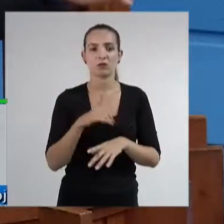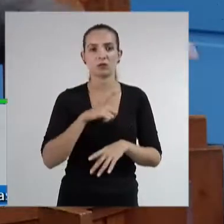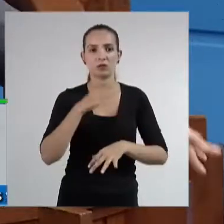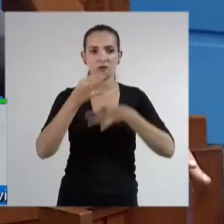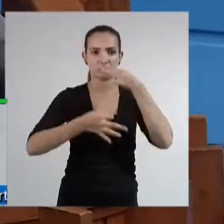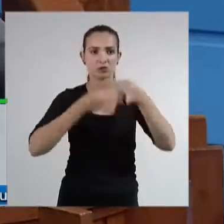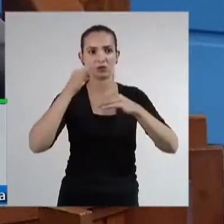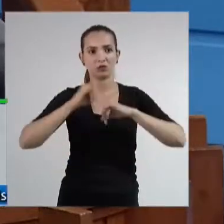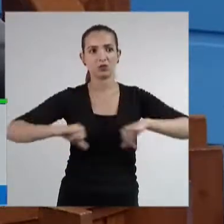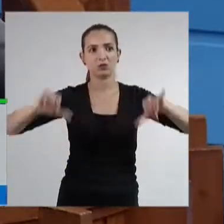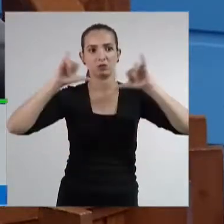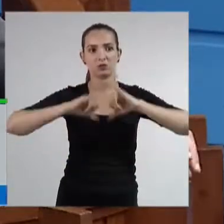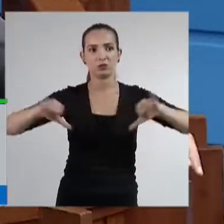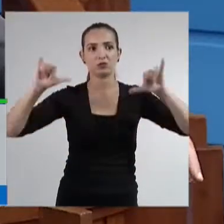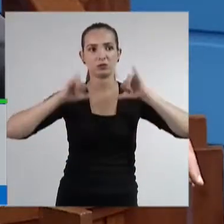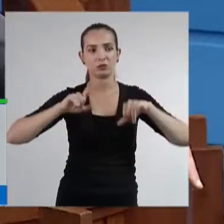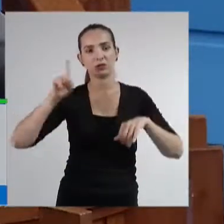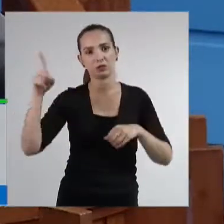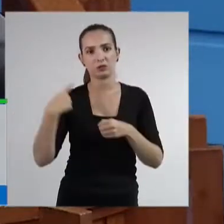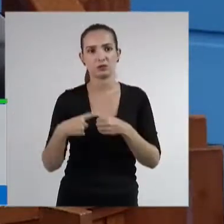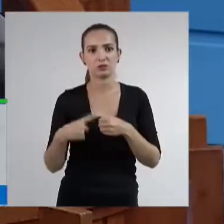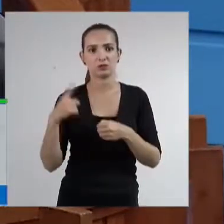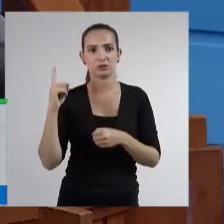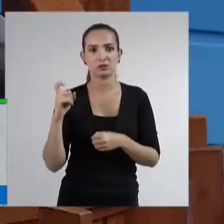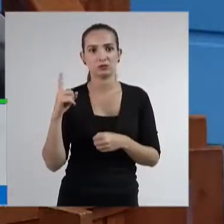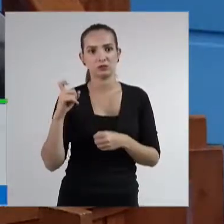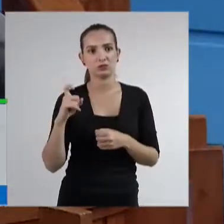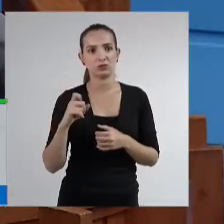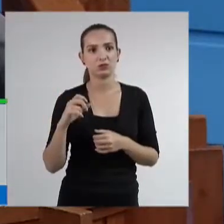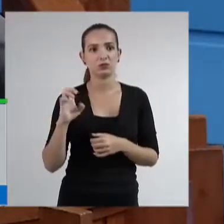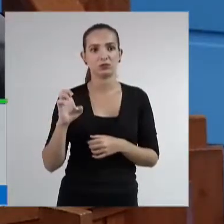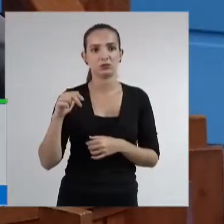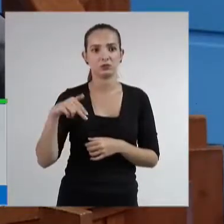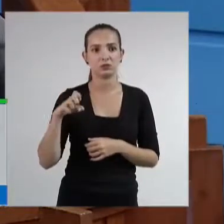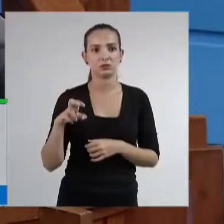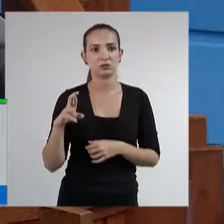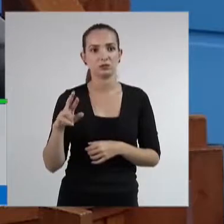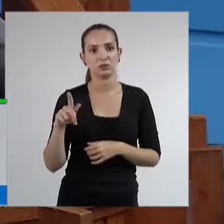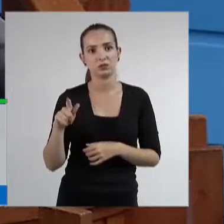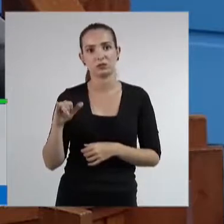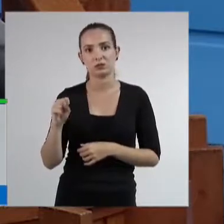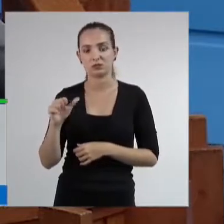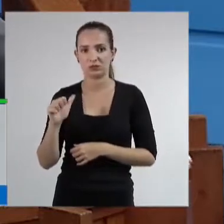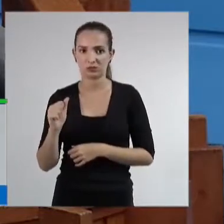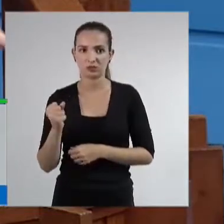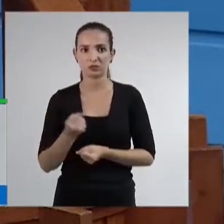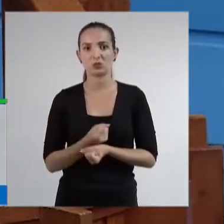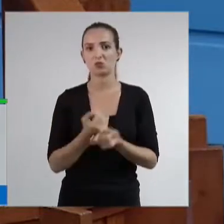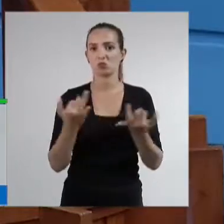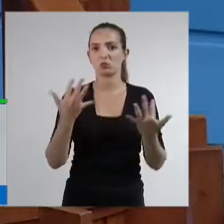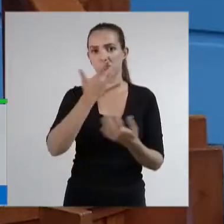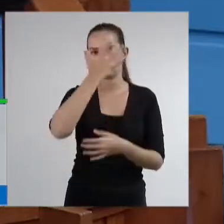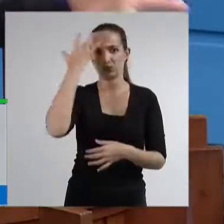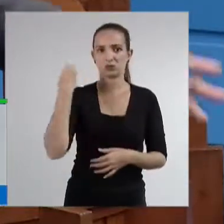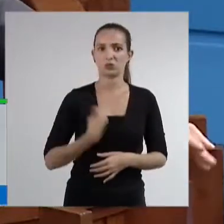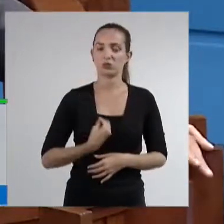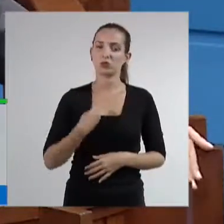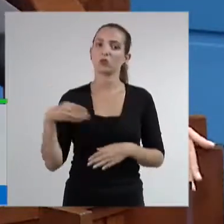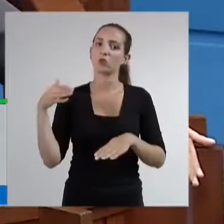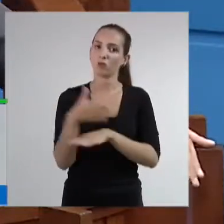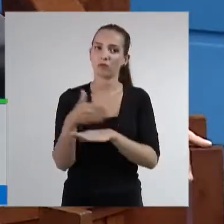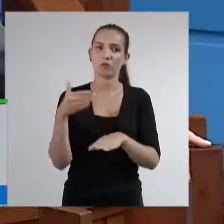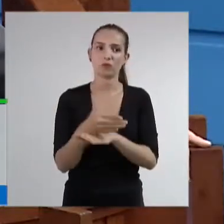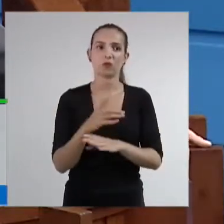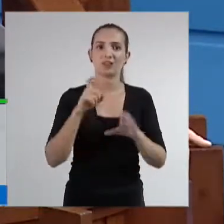aliás, liderei uma manifestação lá em Dourados, na Energisa, e muitas pessoas lá compareceram, e mostrando